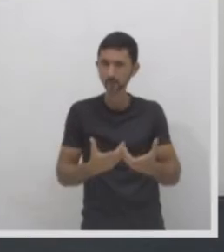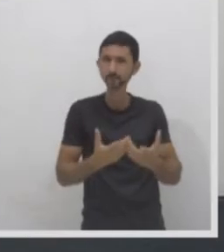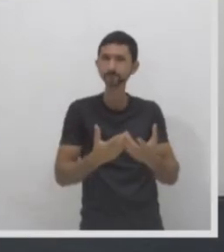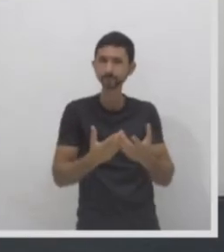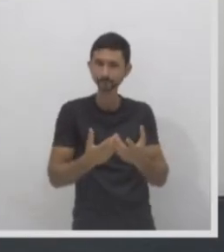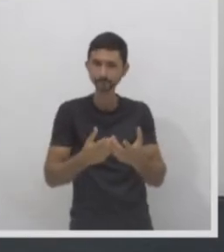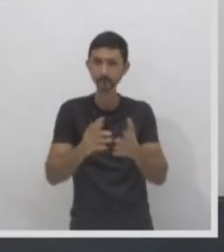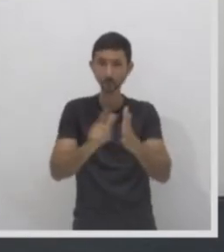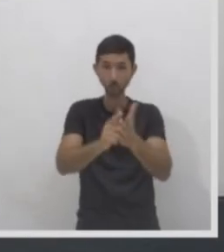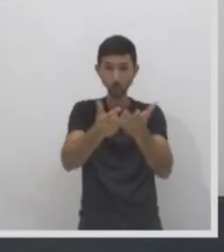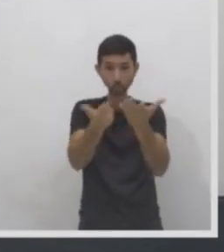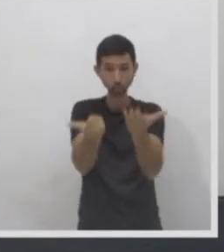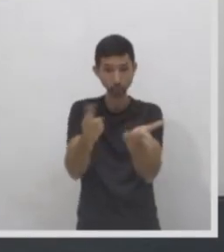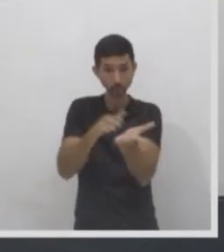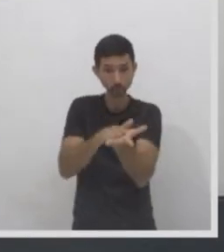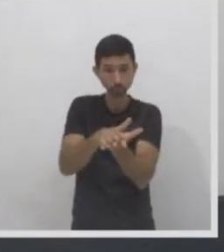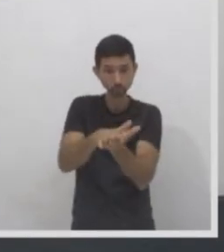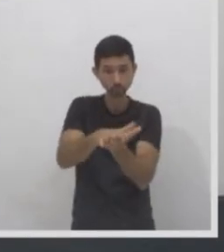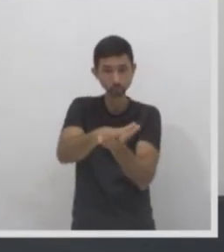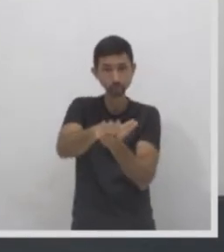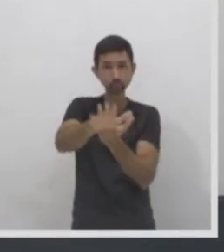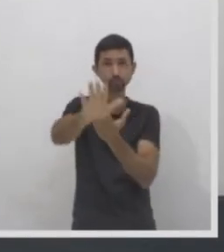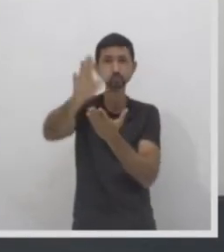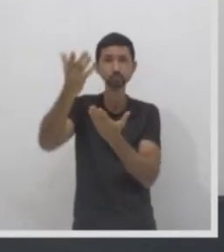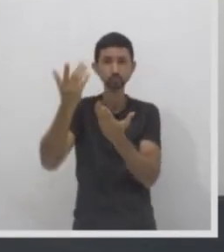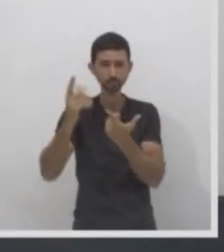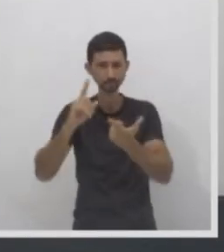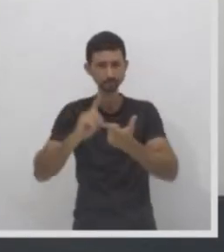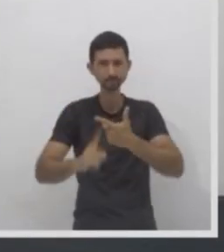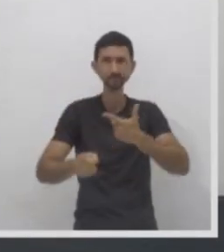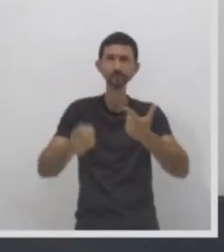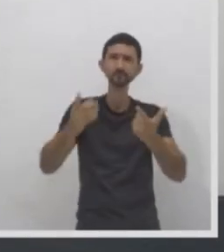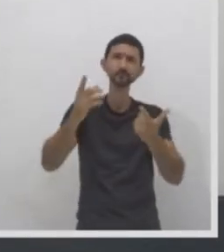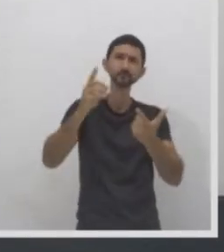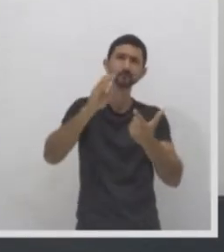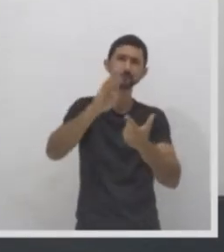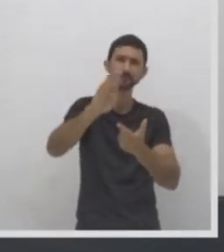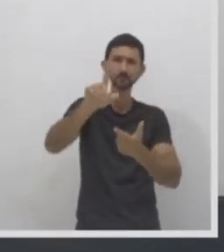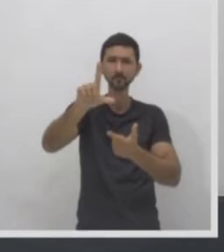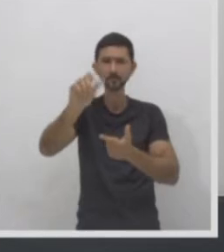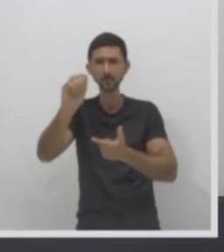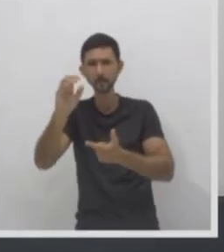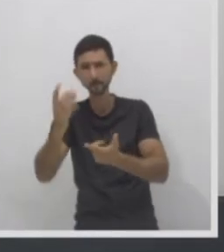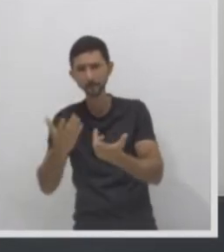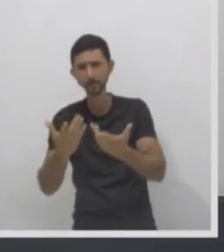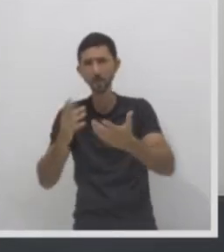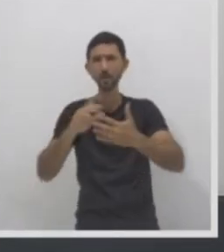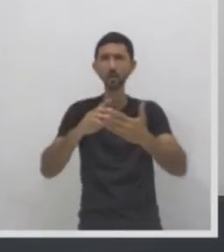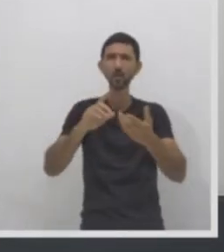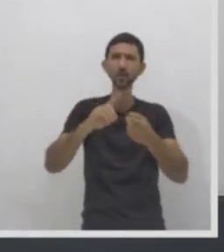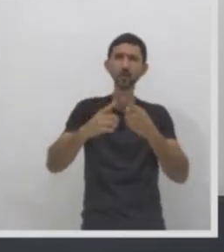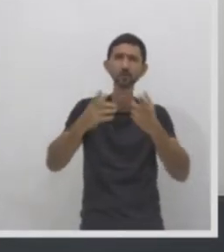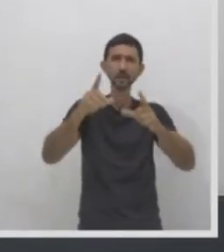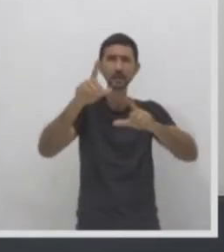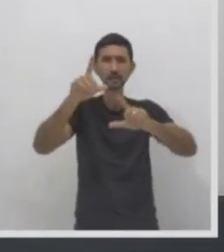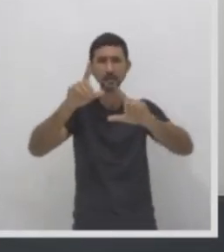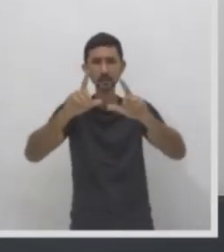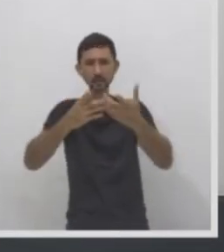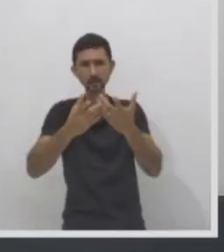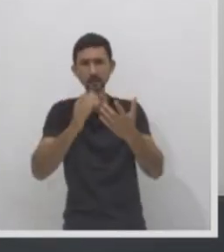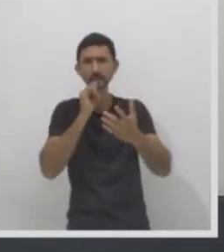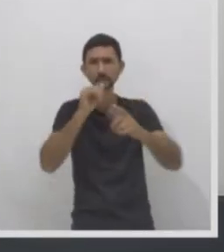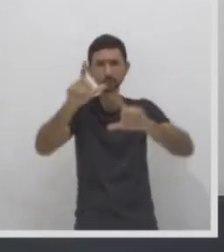o jornal impresso, nós temos notícias em blogs, nós temos notícias nos canais oficiais